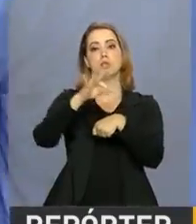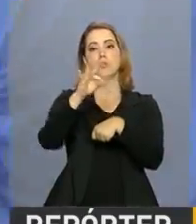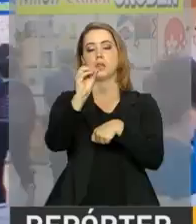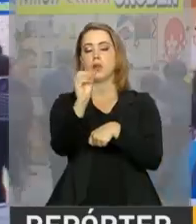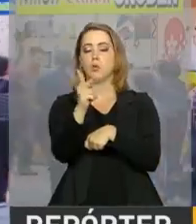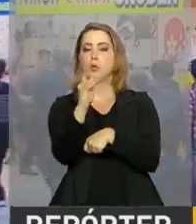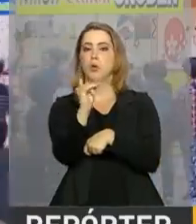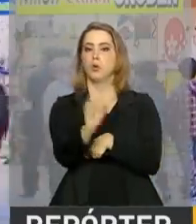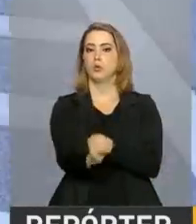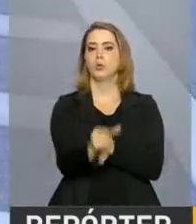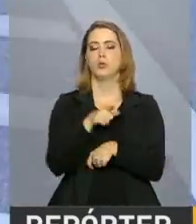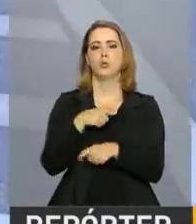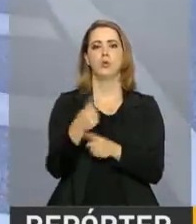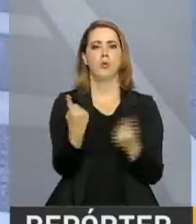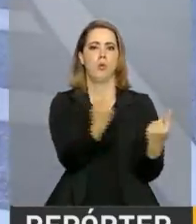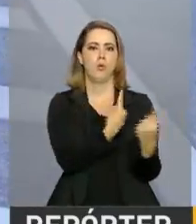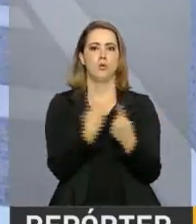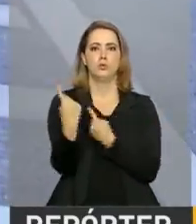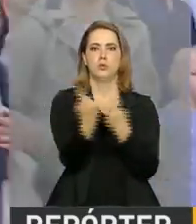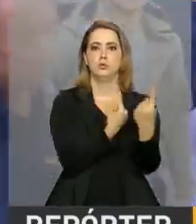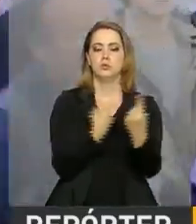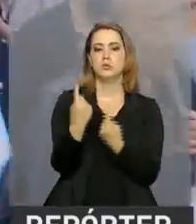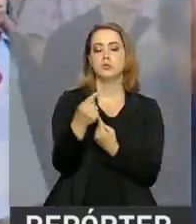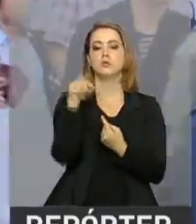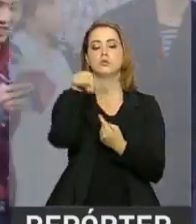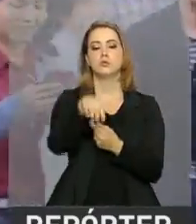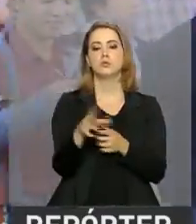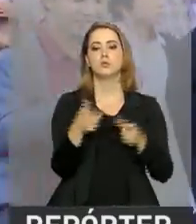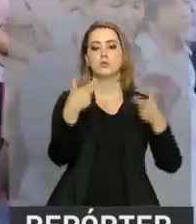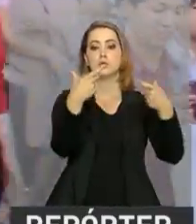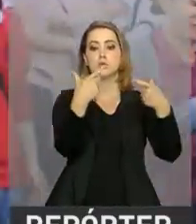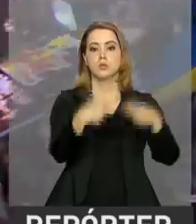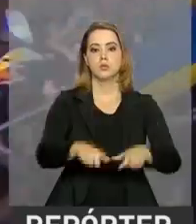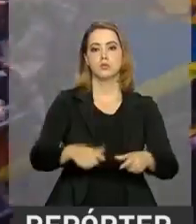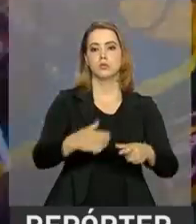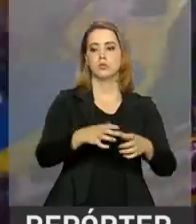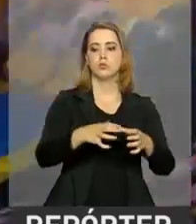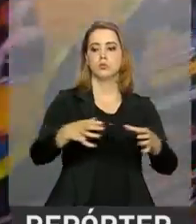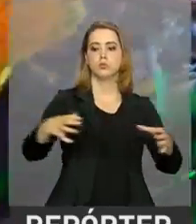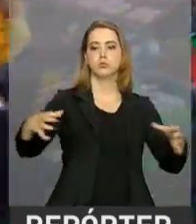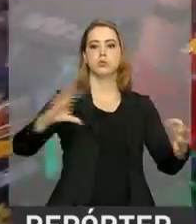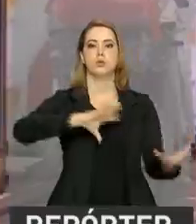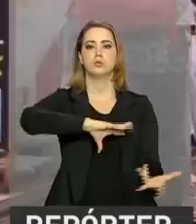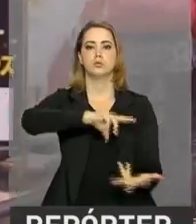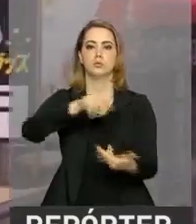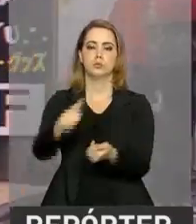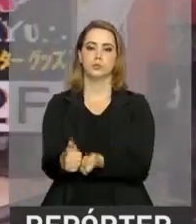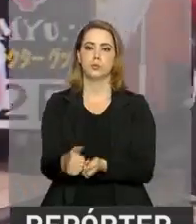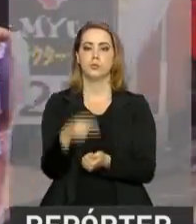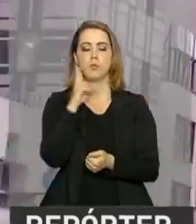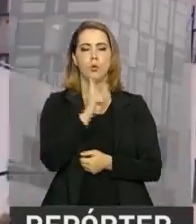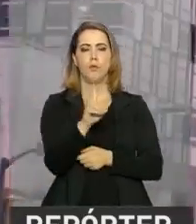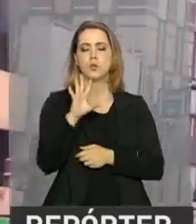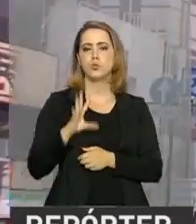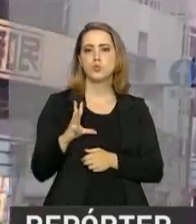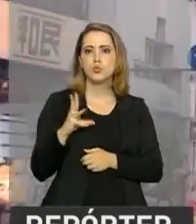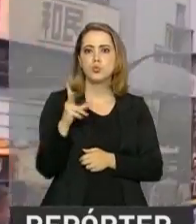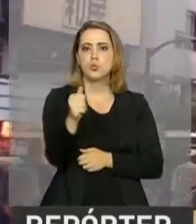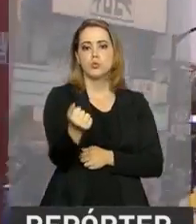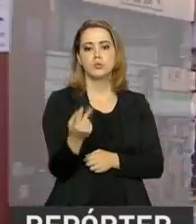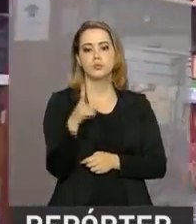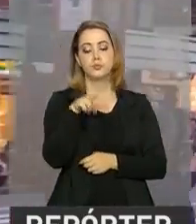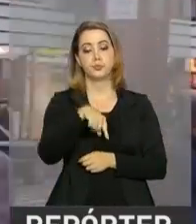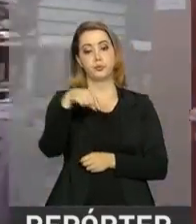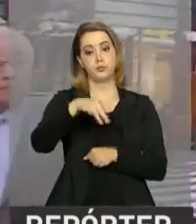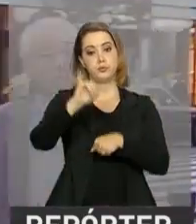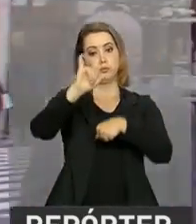Nessa cosmopolita cidade da Ásia, centro da maior região metropolitana do mundo, se vê de tudo. E é aqui na